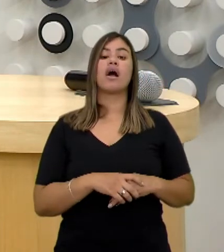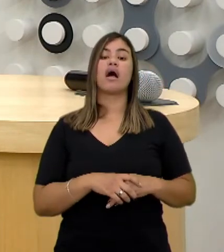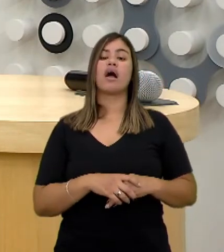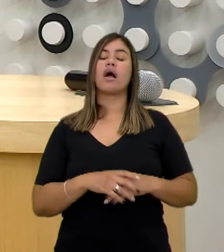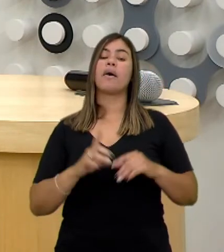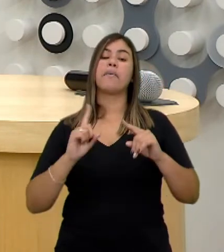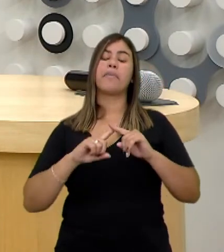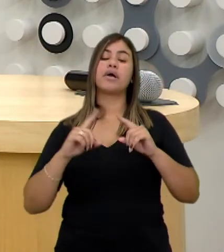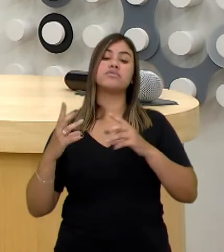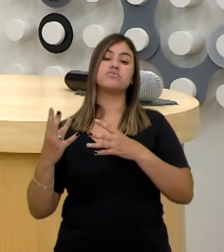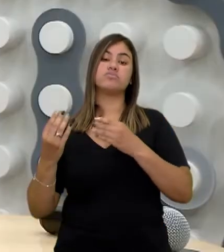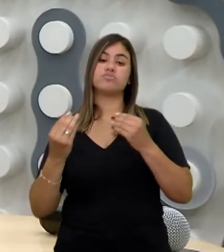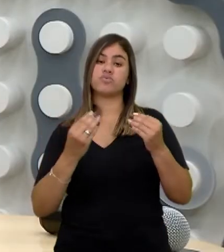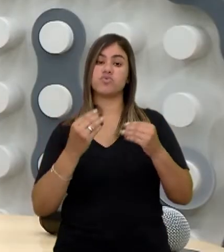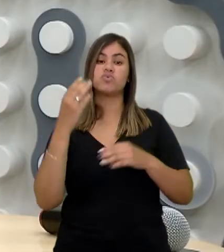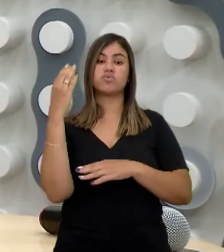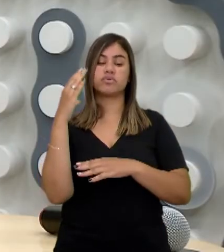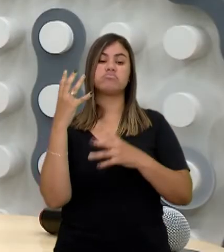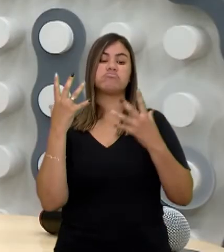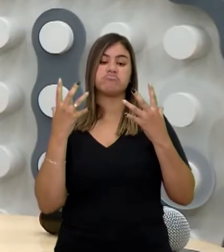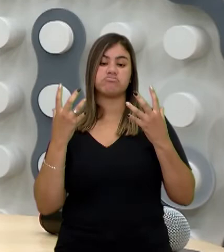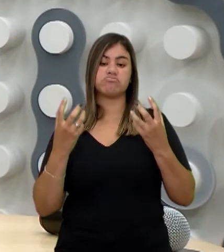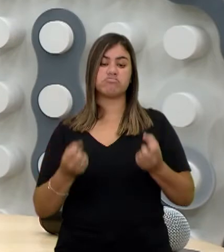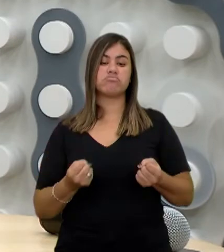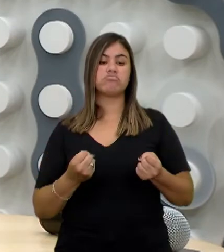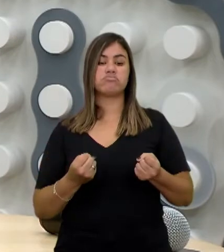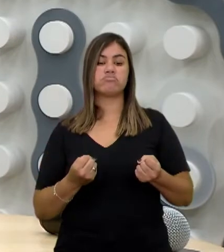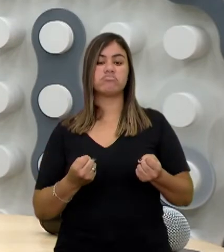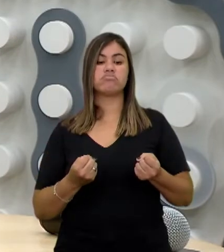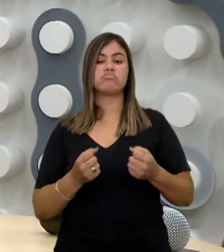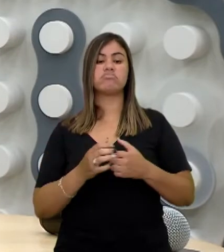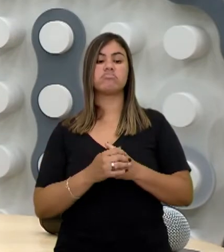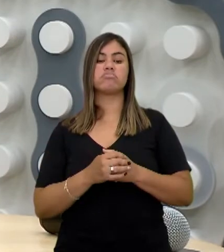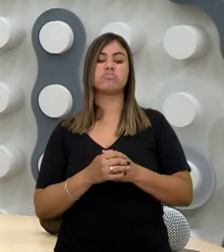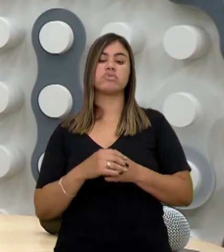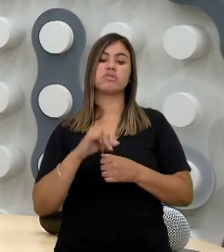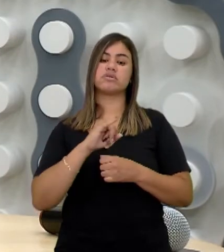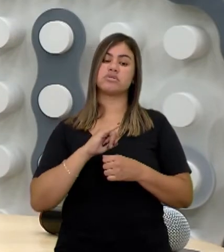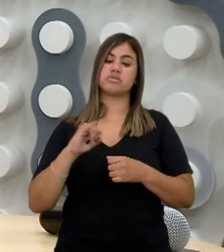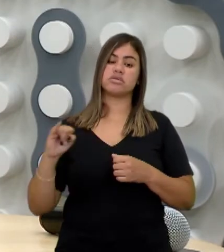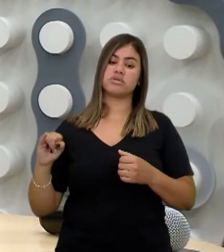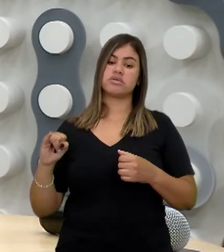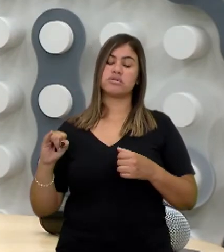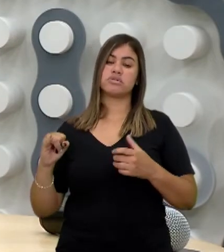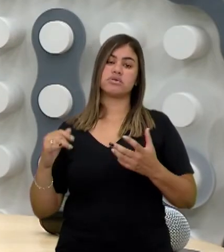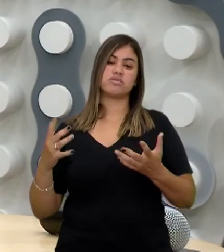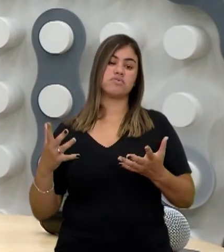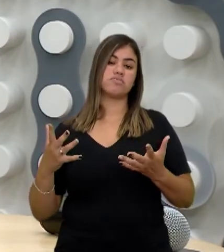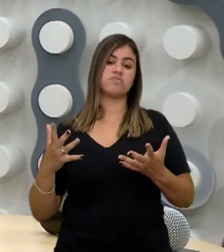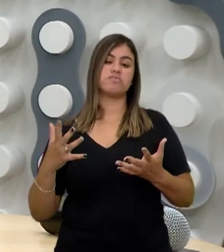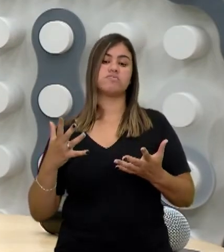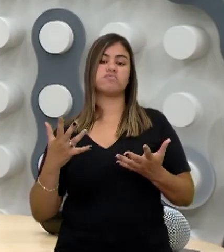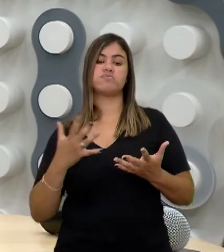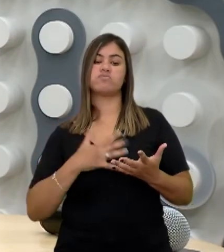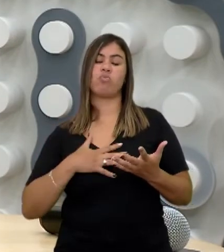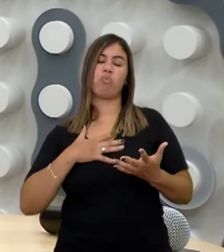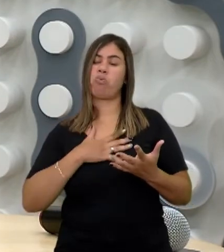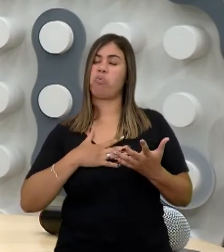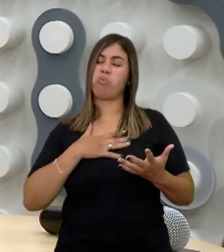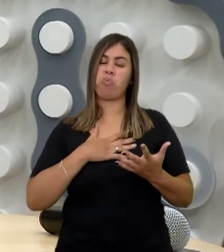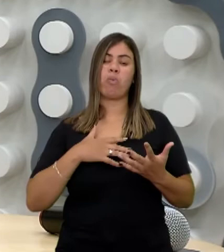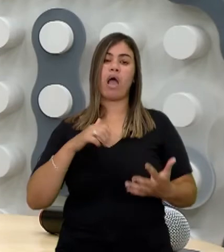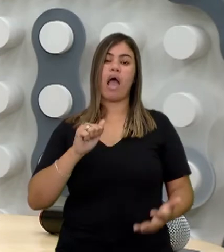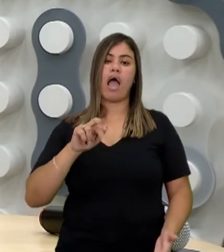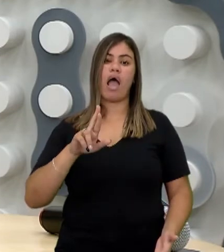grande maioria ainda coloca esse éon adiano, né? Se prefere colocar como arqueano, né? Mas são estudos, né?